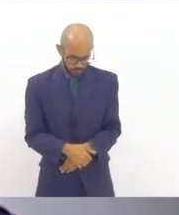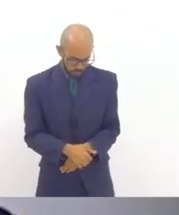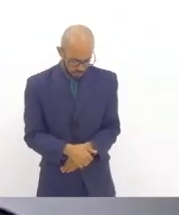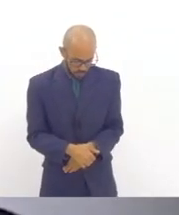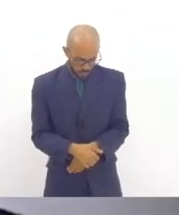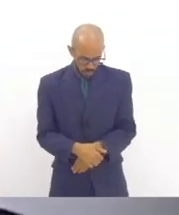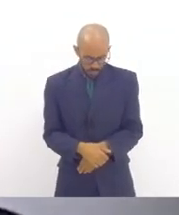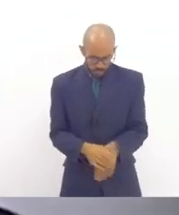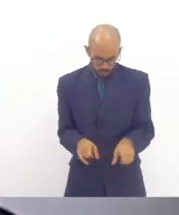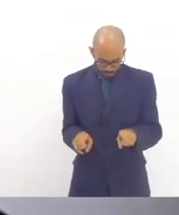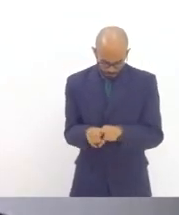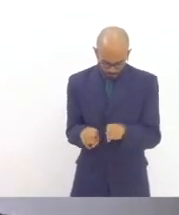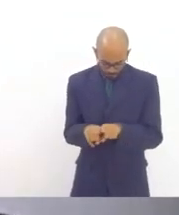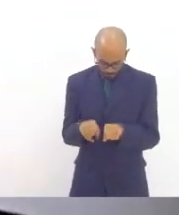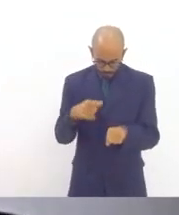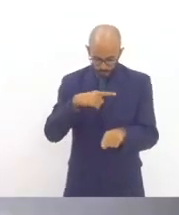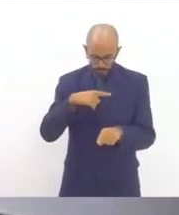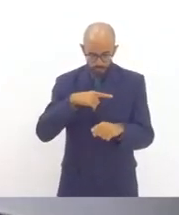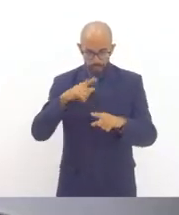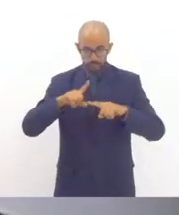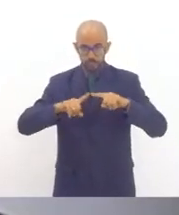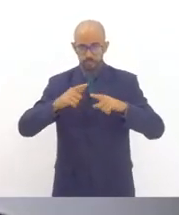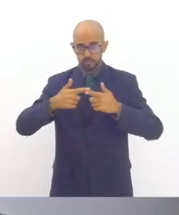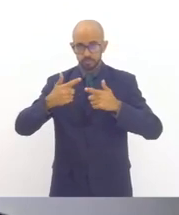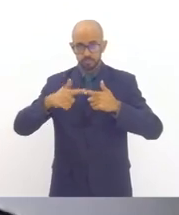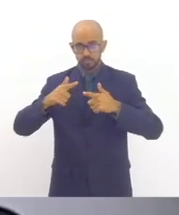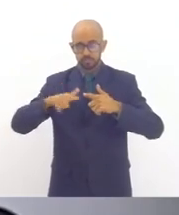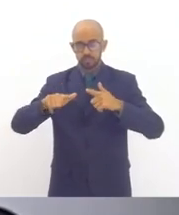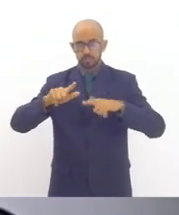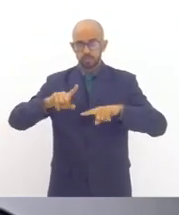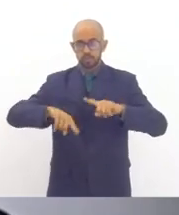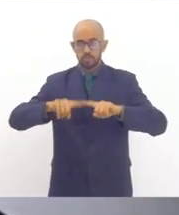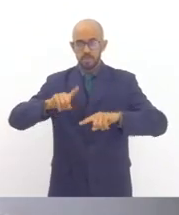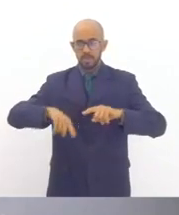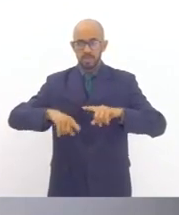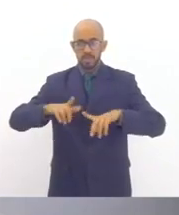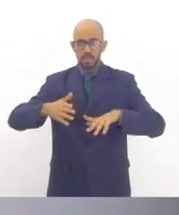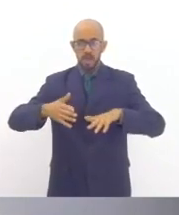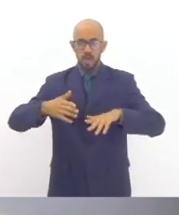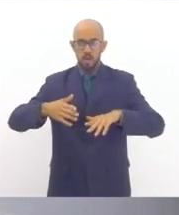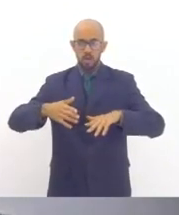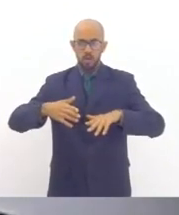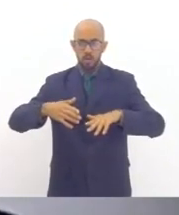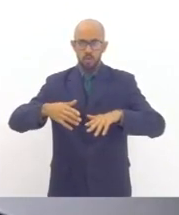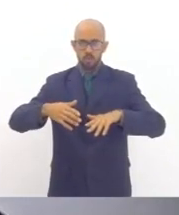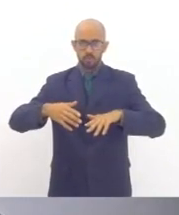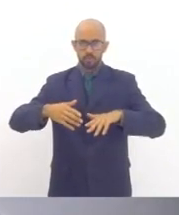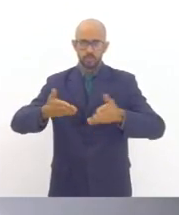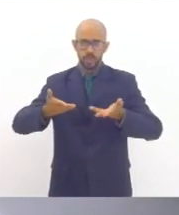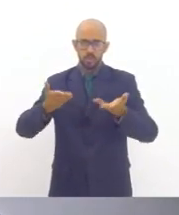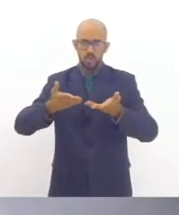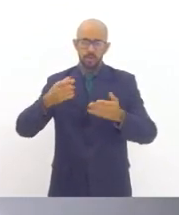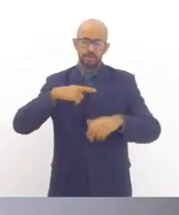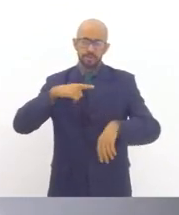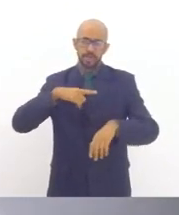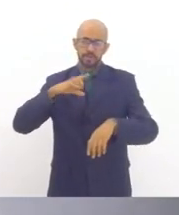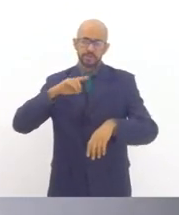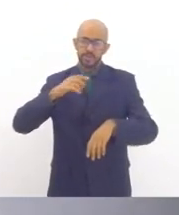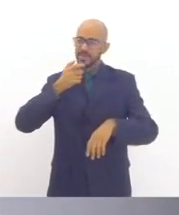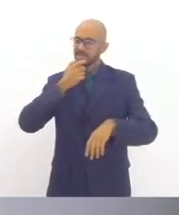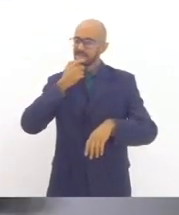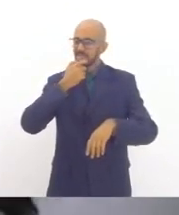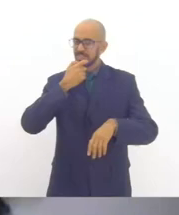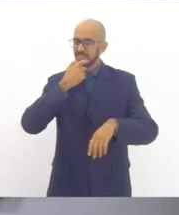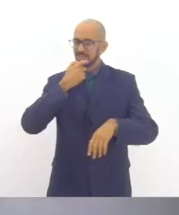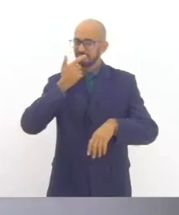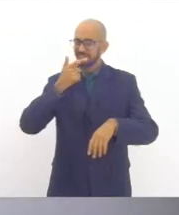A gente tem também o problema do material didático, porque a gente só recebe agora o material de inglês, não